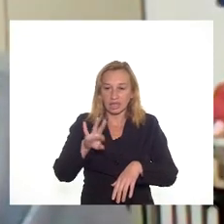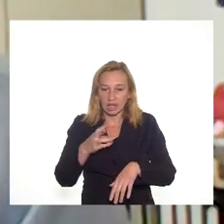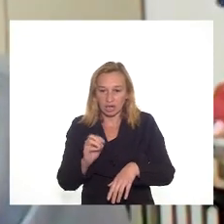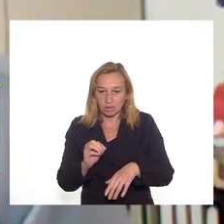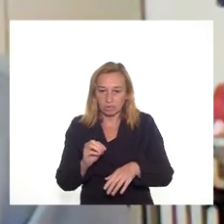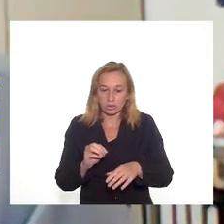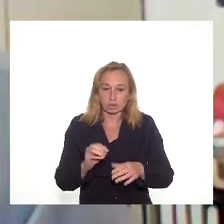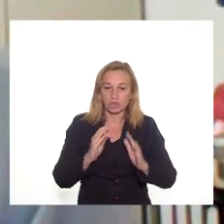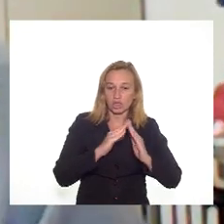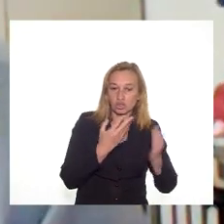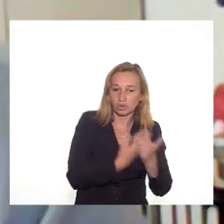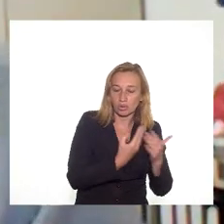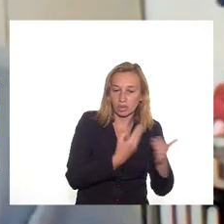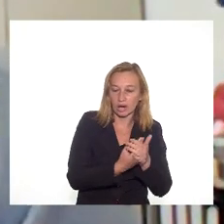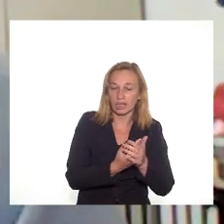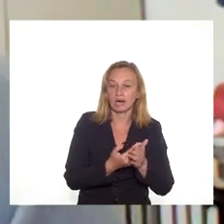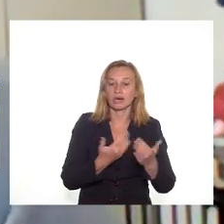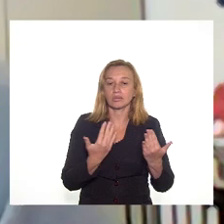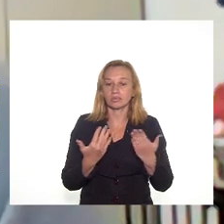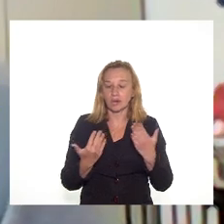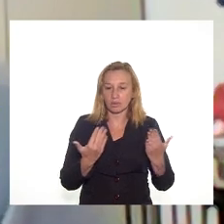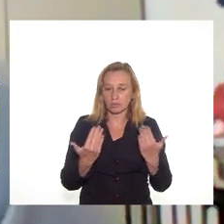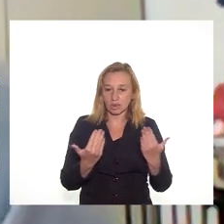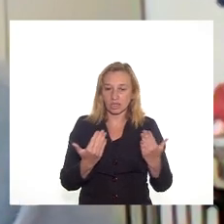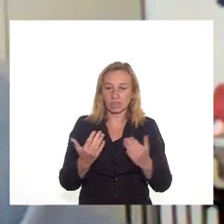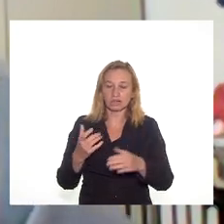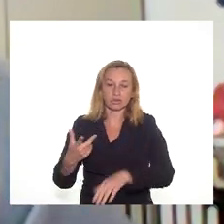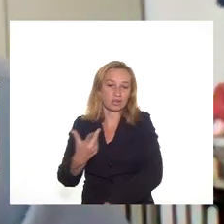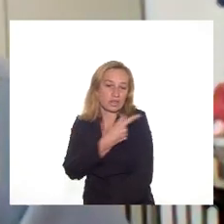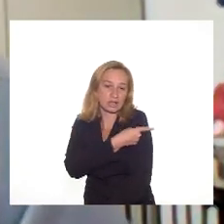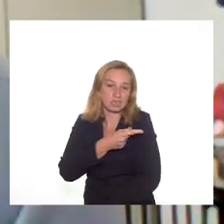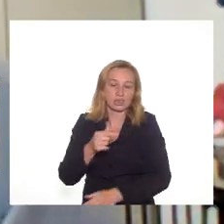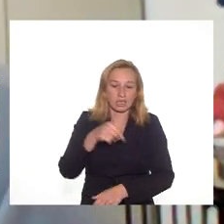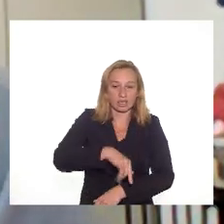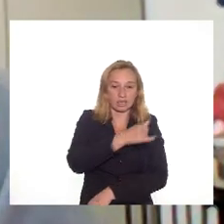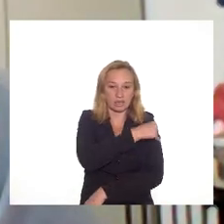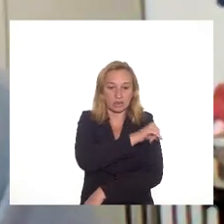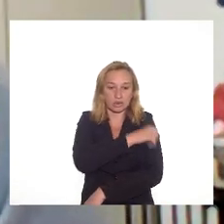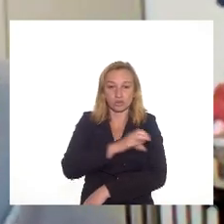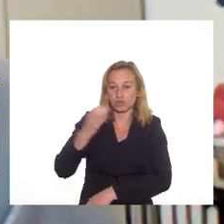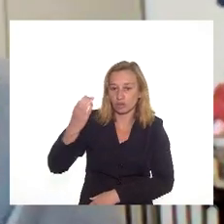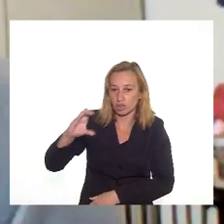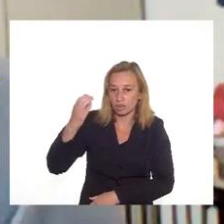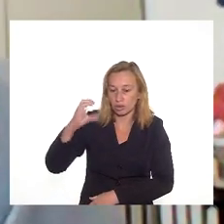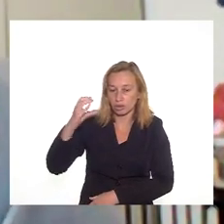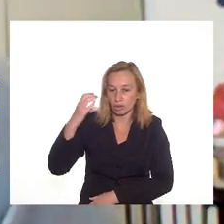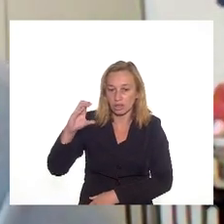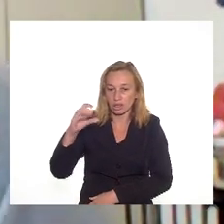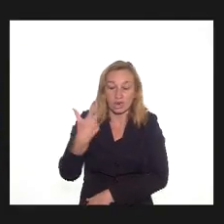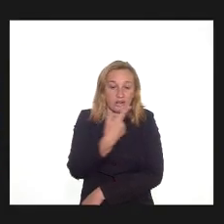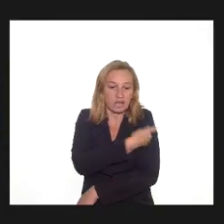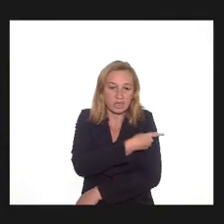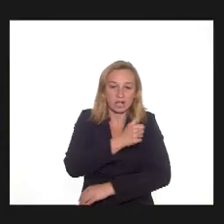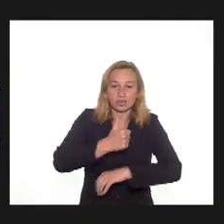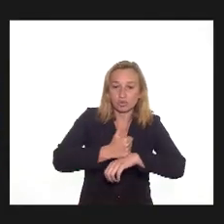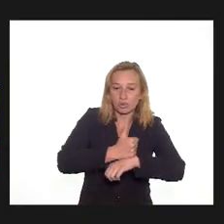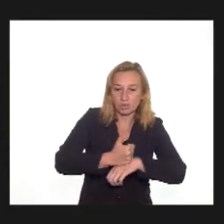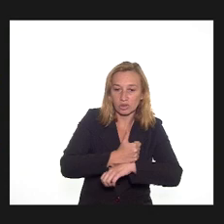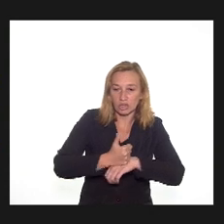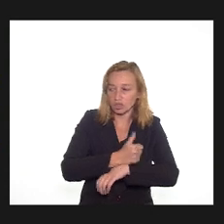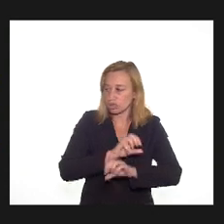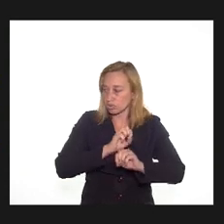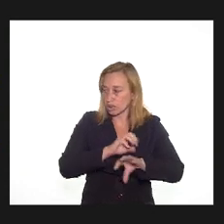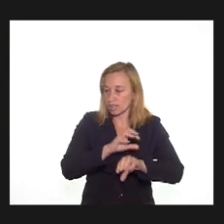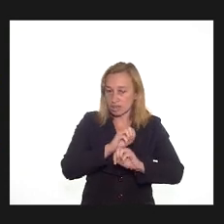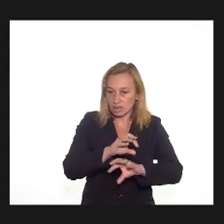ao calendário de vacinação. Nesse momento, por exemplo, nós temos a cidade do Rio, de Niterói, vacinando os profissionais de educação,